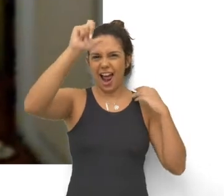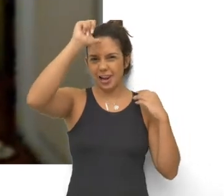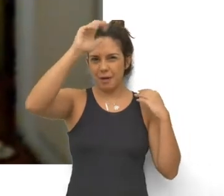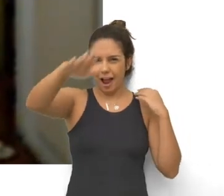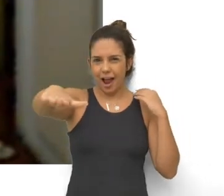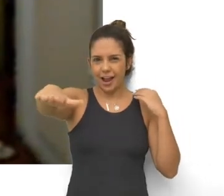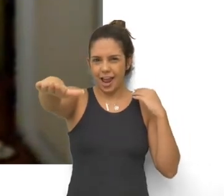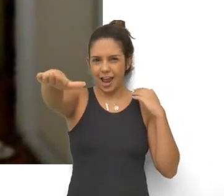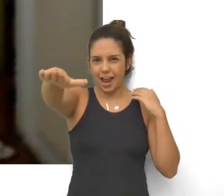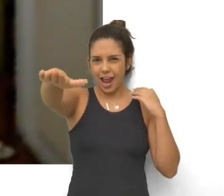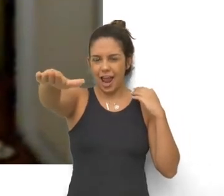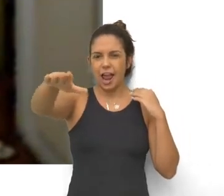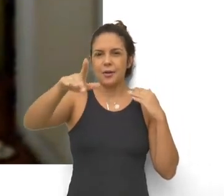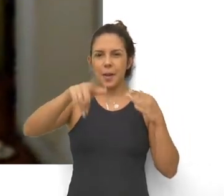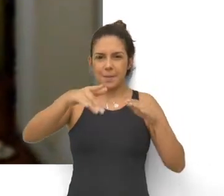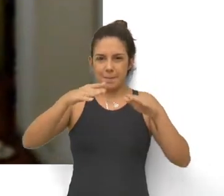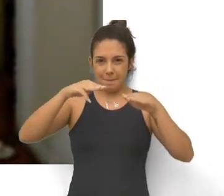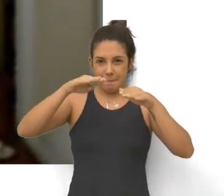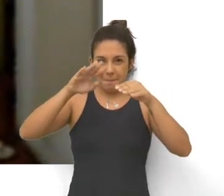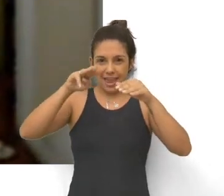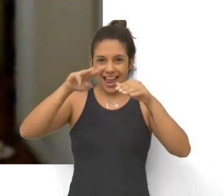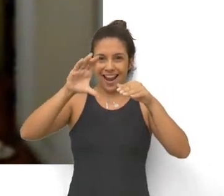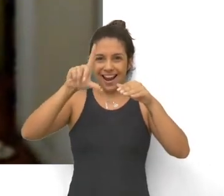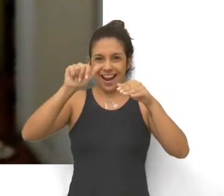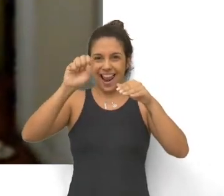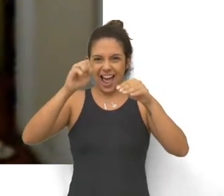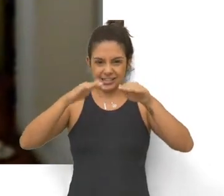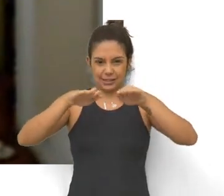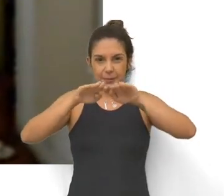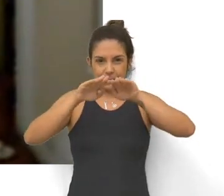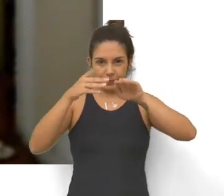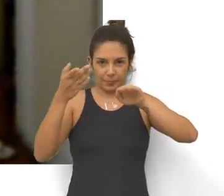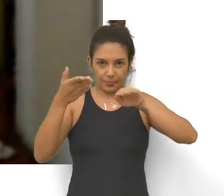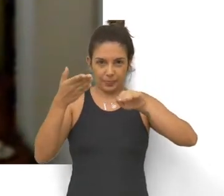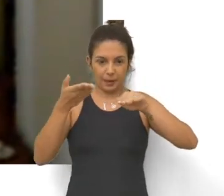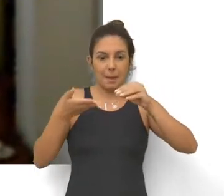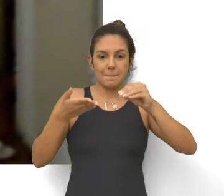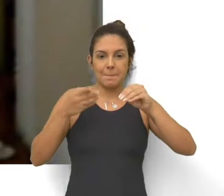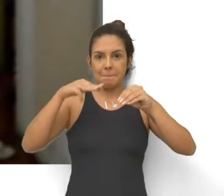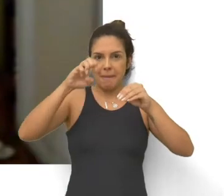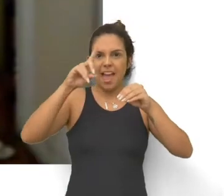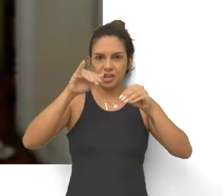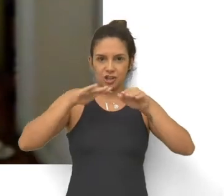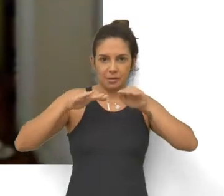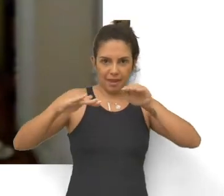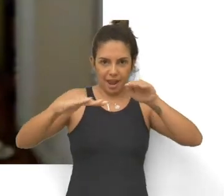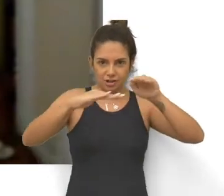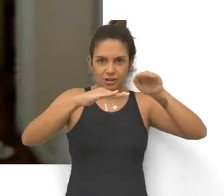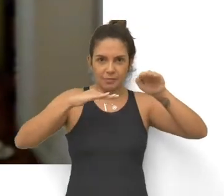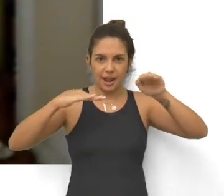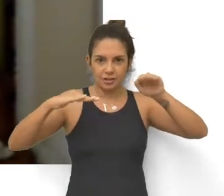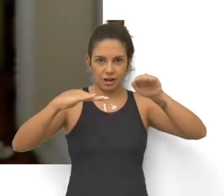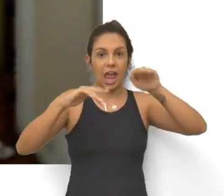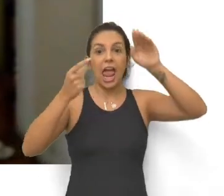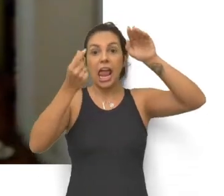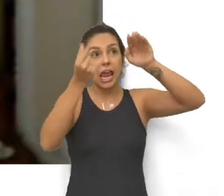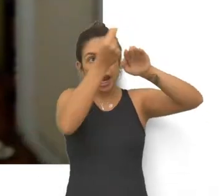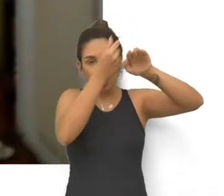classe média que decai e se vê mudando de bairro, se aproximando muito das classes pobres,